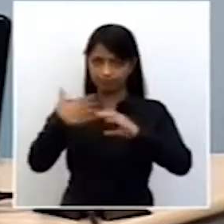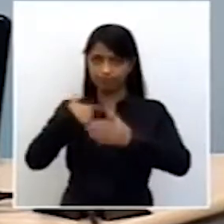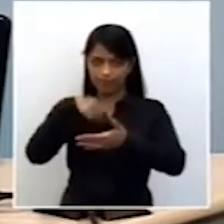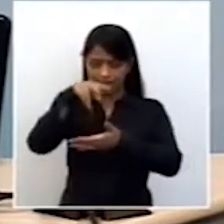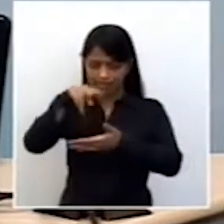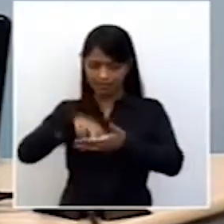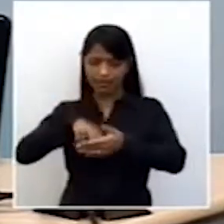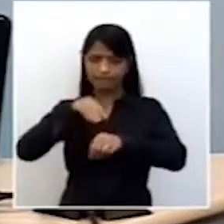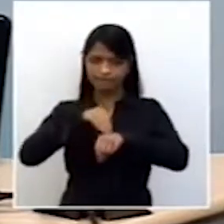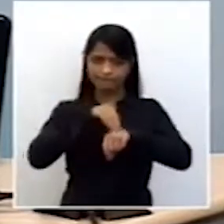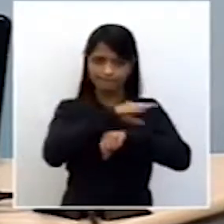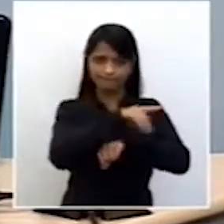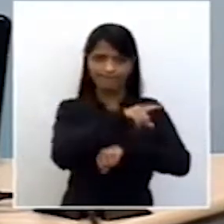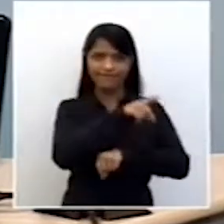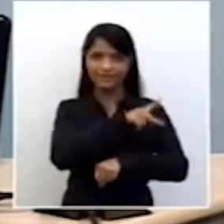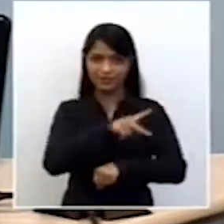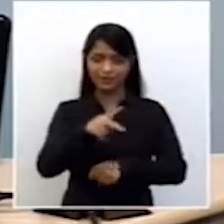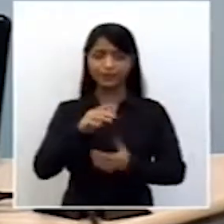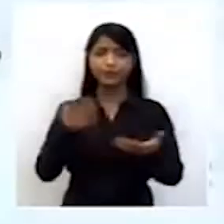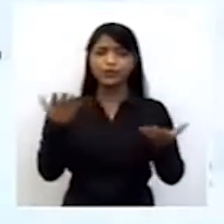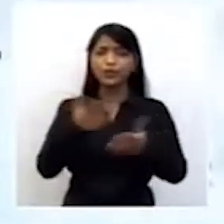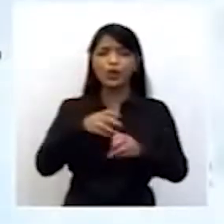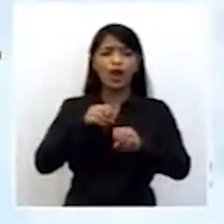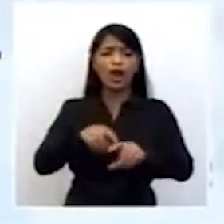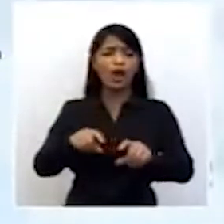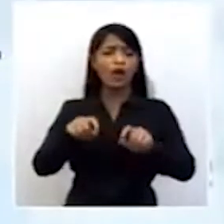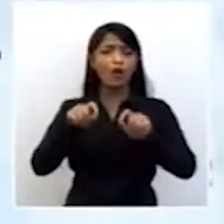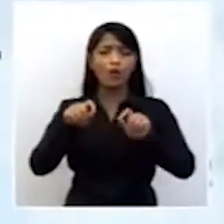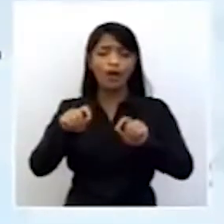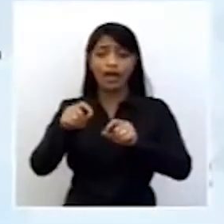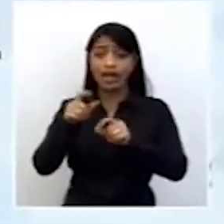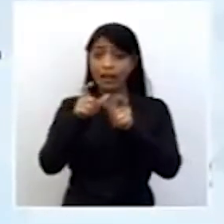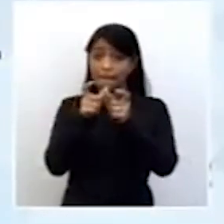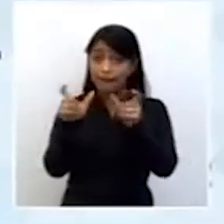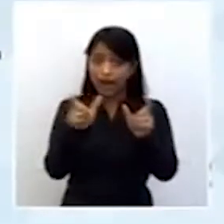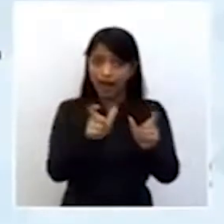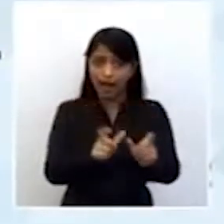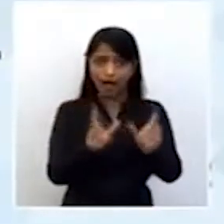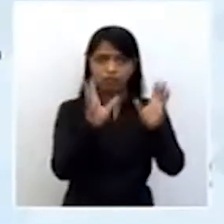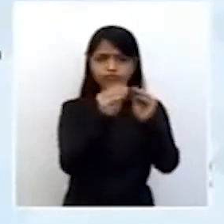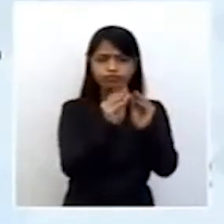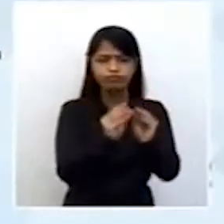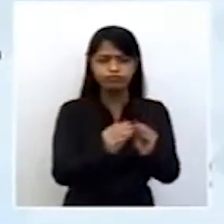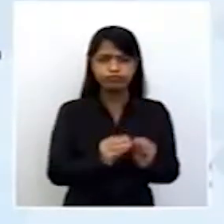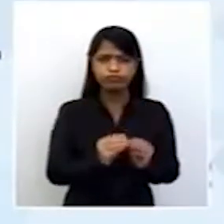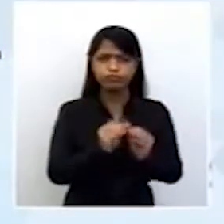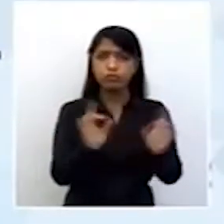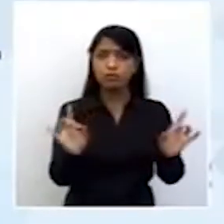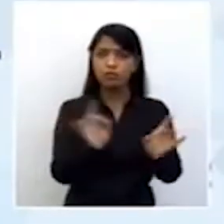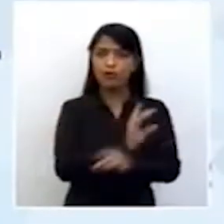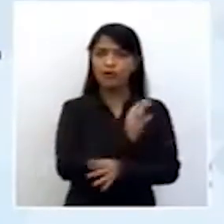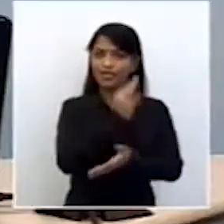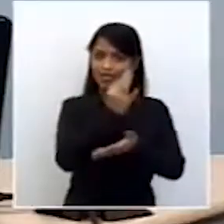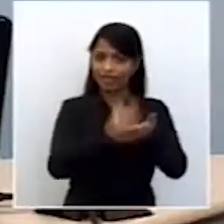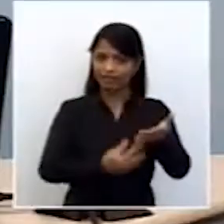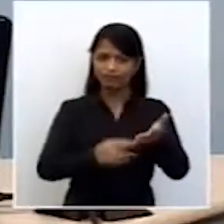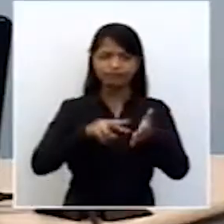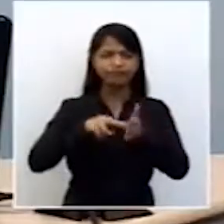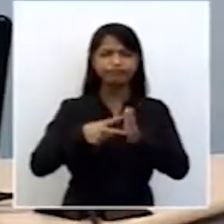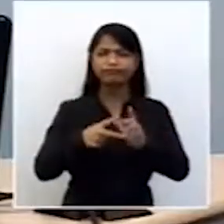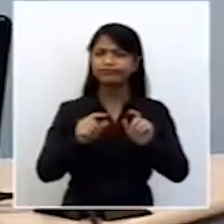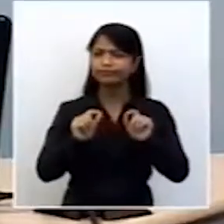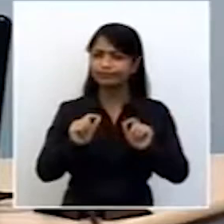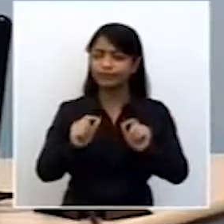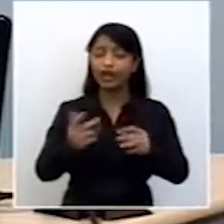A videoaula de hoje, palavras vestem textos e isso significa... Vamos lá? A